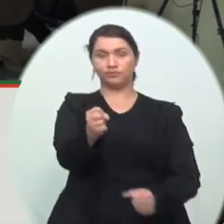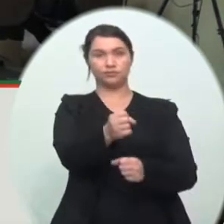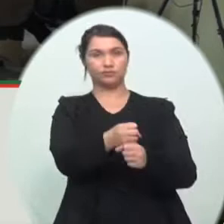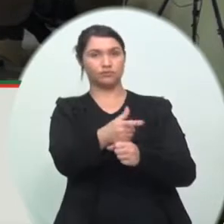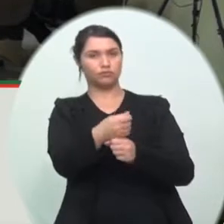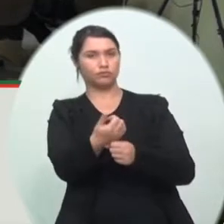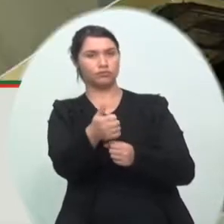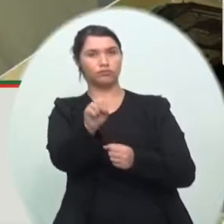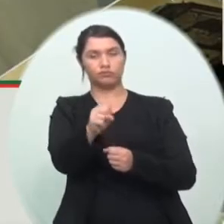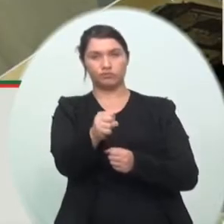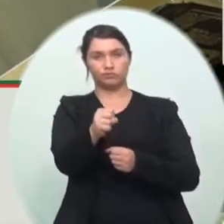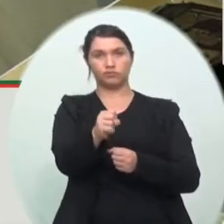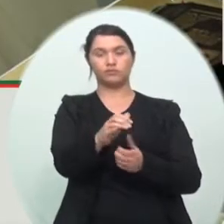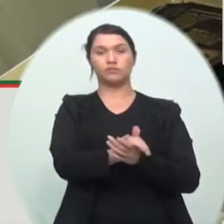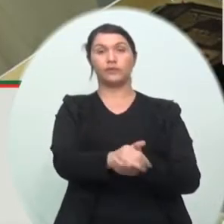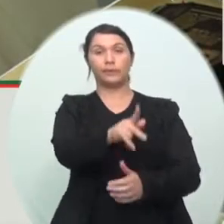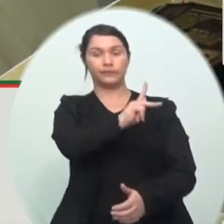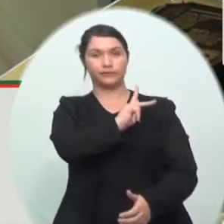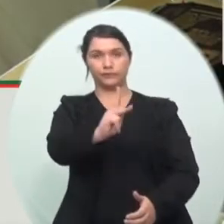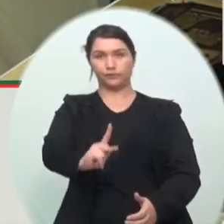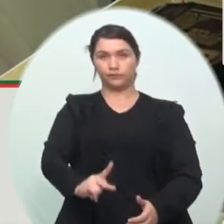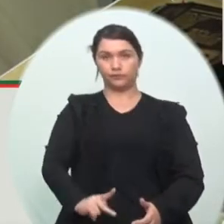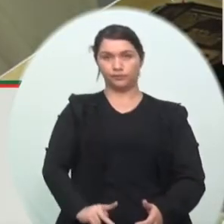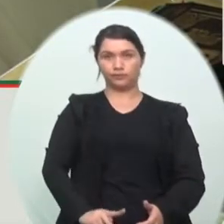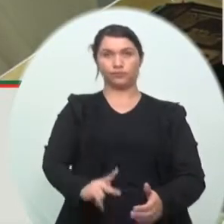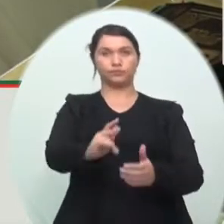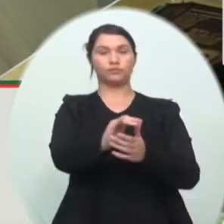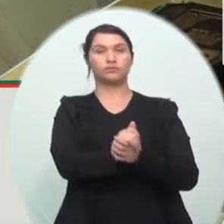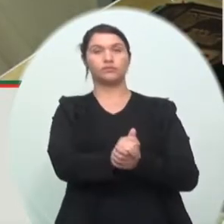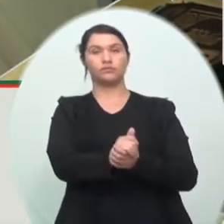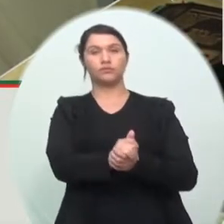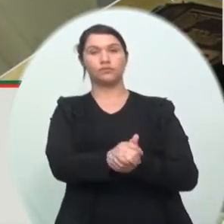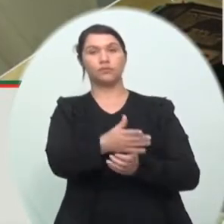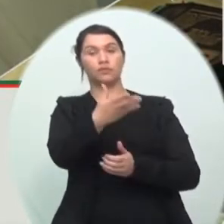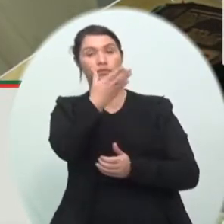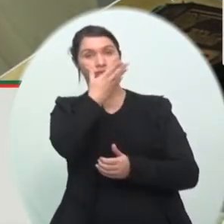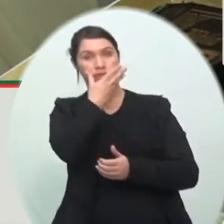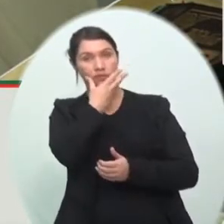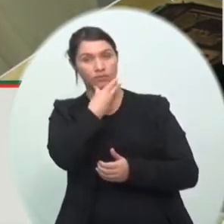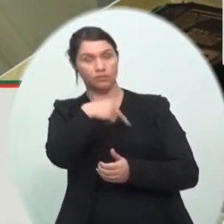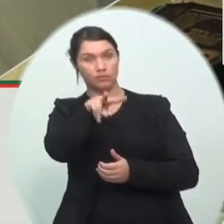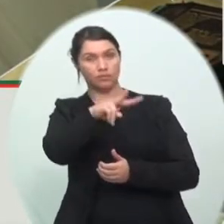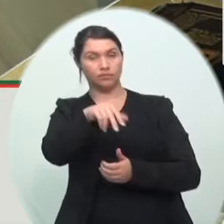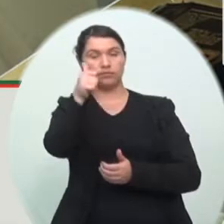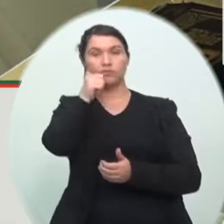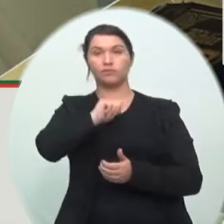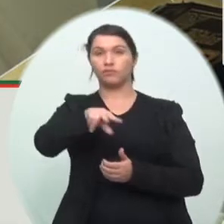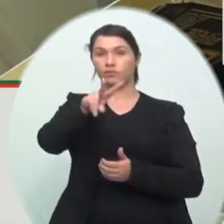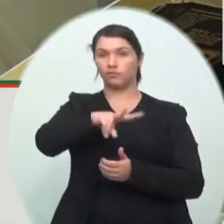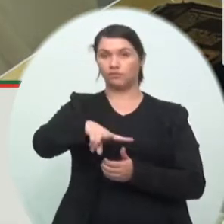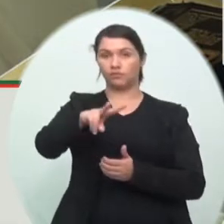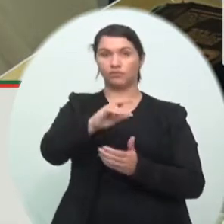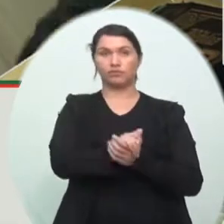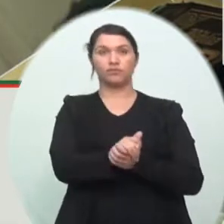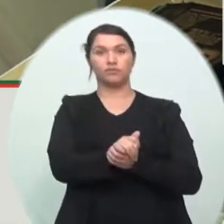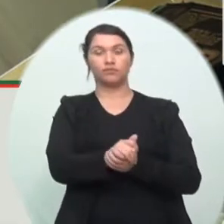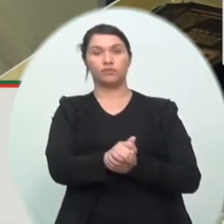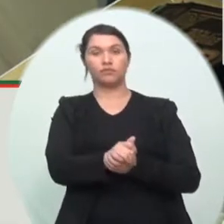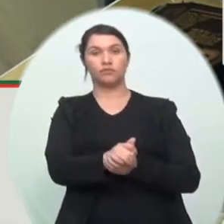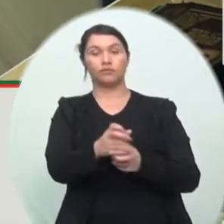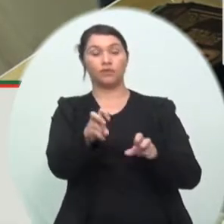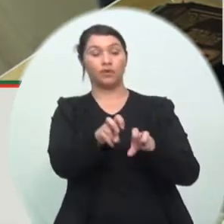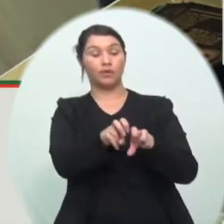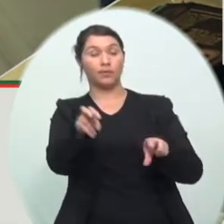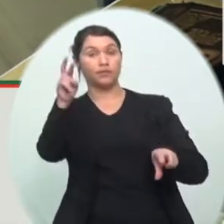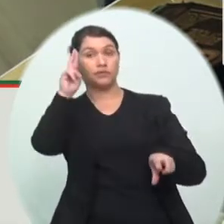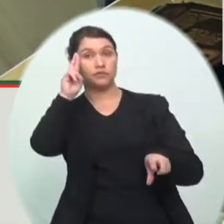028/2018. Excelentíssimo senhor presidente, senhores vereadores, senhoras vereadoras, requer-se a mesa, ouvido o